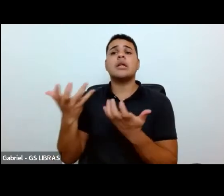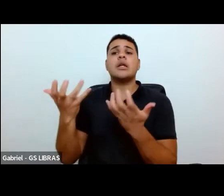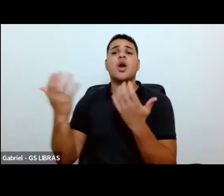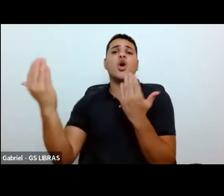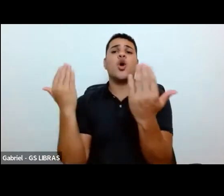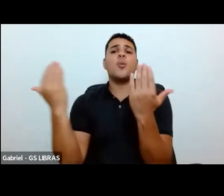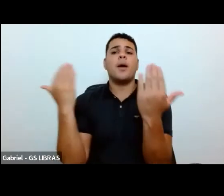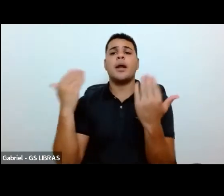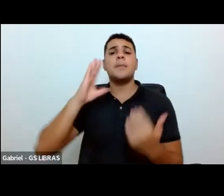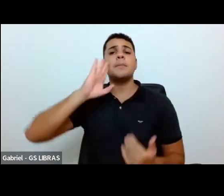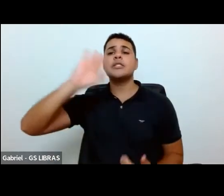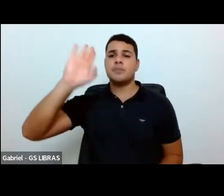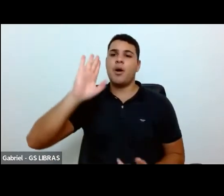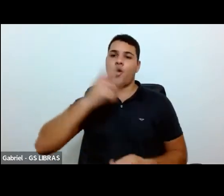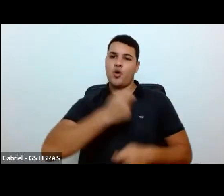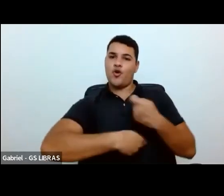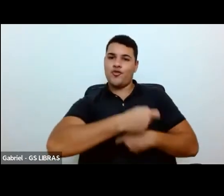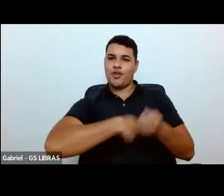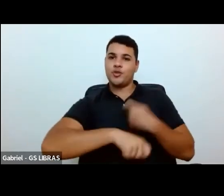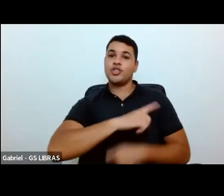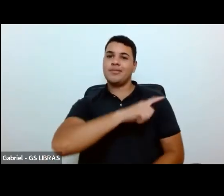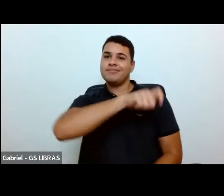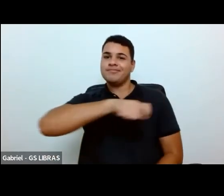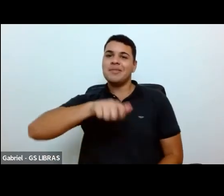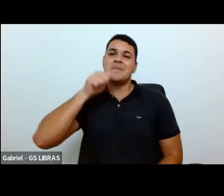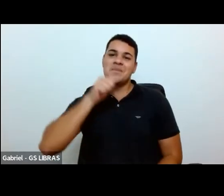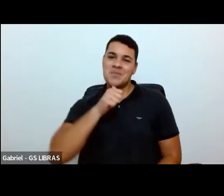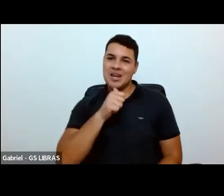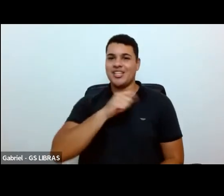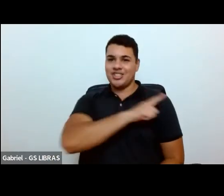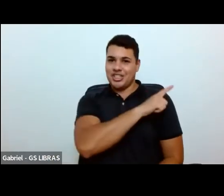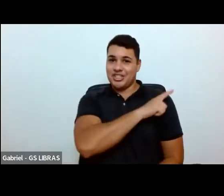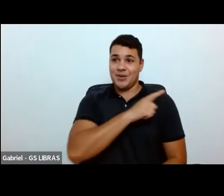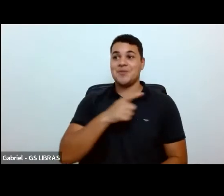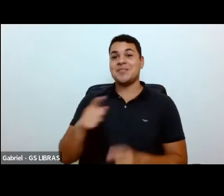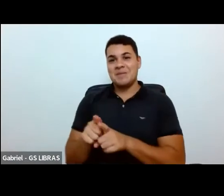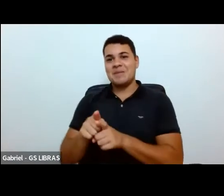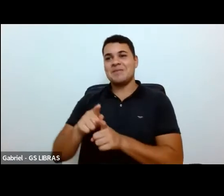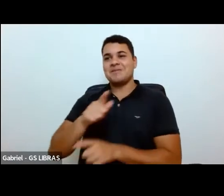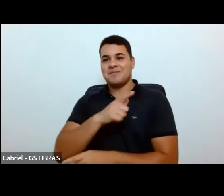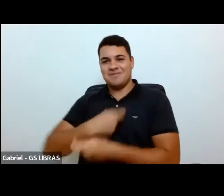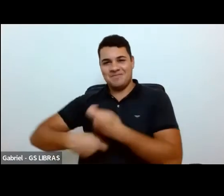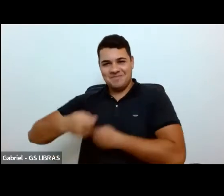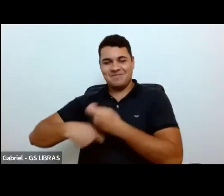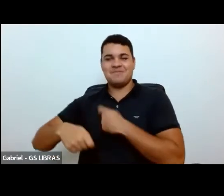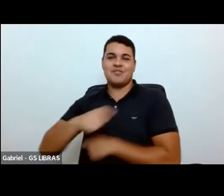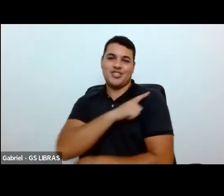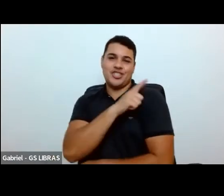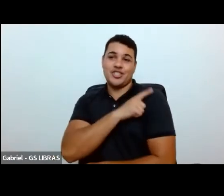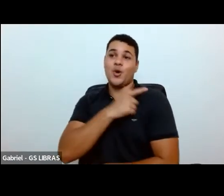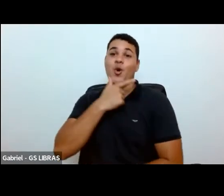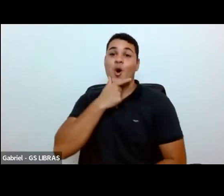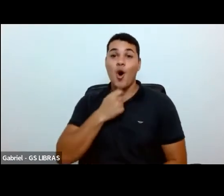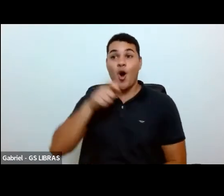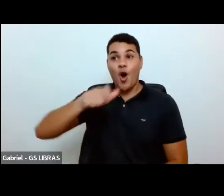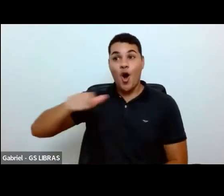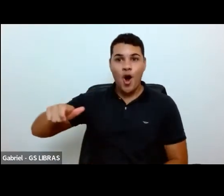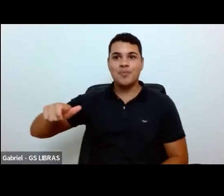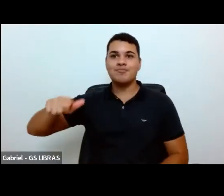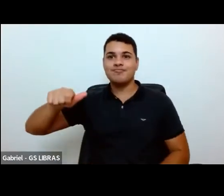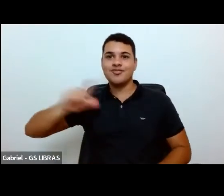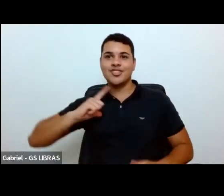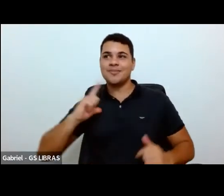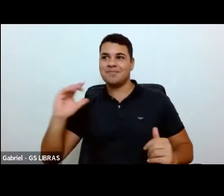com mulheres na gestão e homens na gestão, e a gente vê o diferencial aí em termos, inclusive, de indicadores. Então, acho